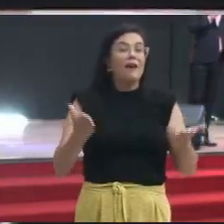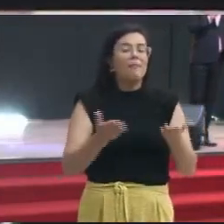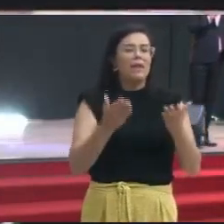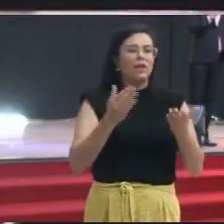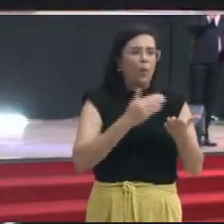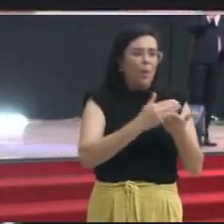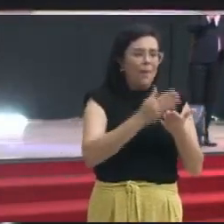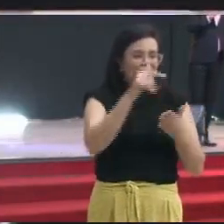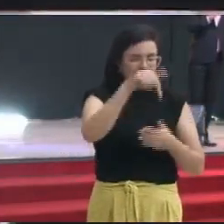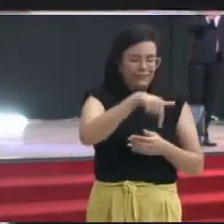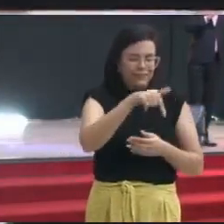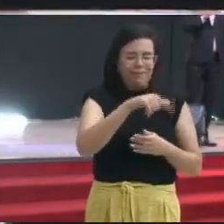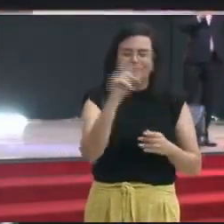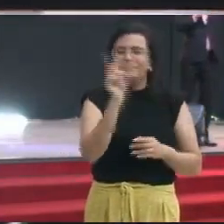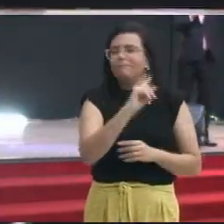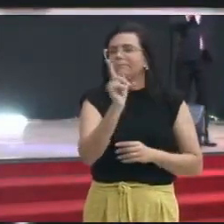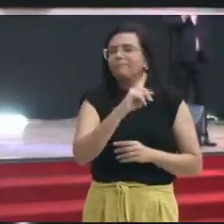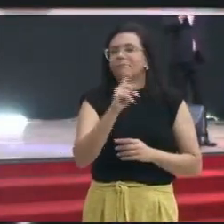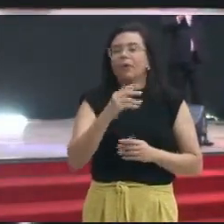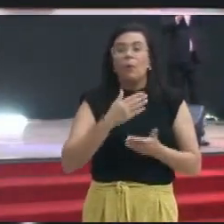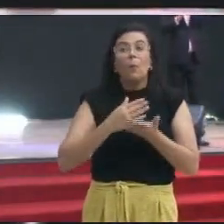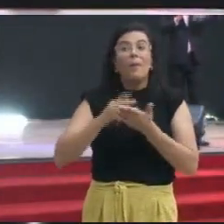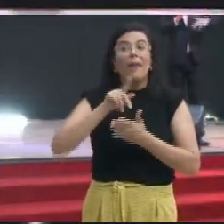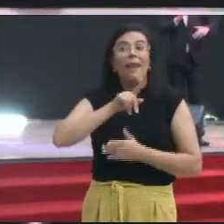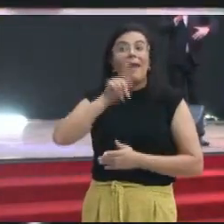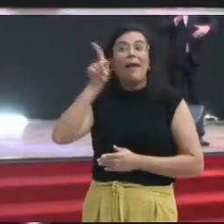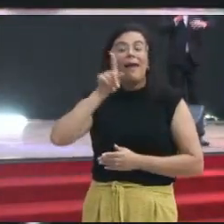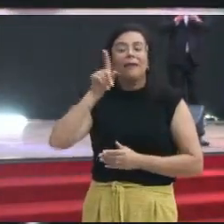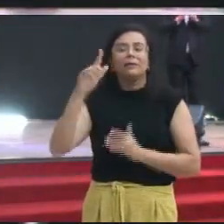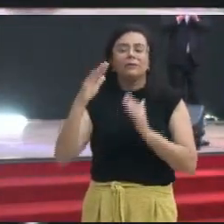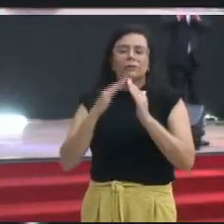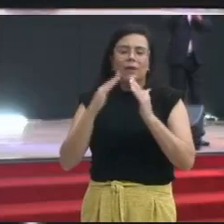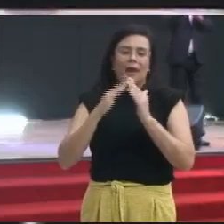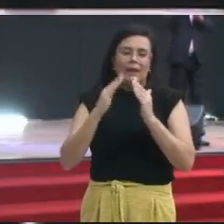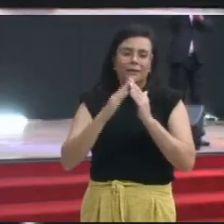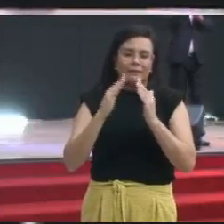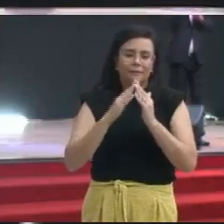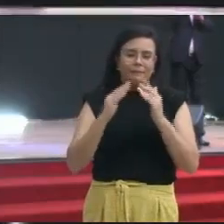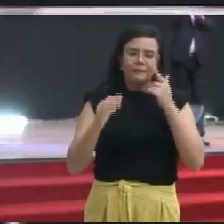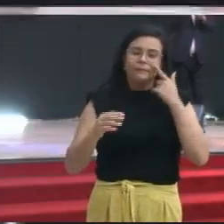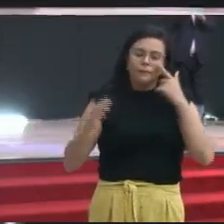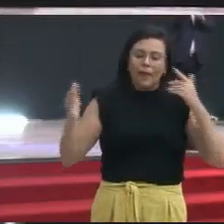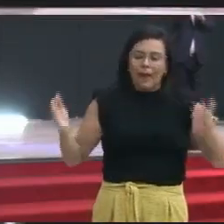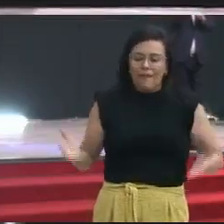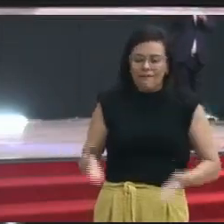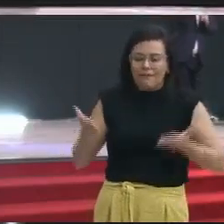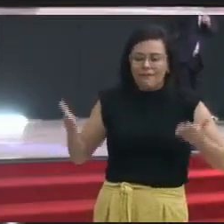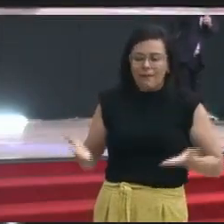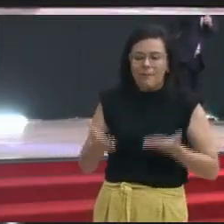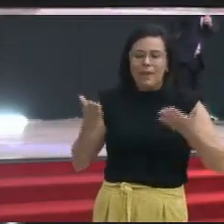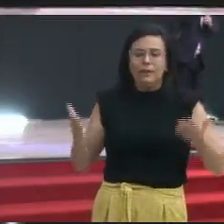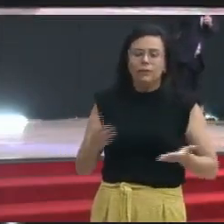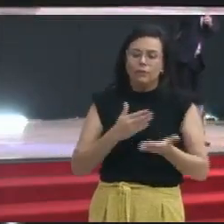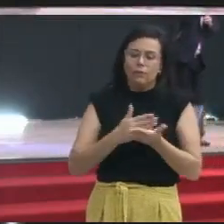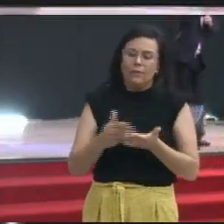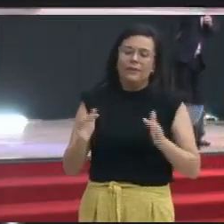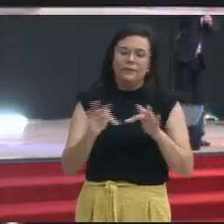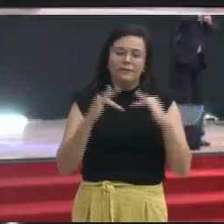casa. Você traz o avivamento para cá, porque avivamento começa na